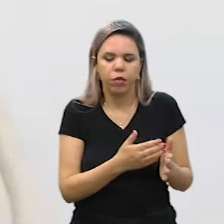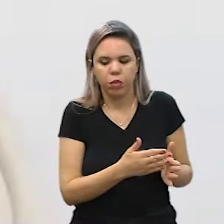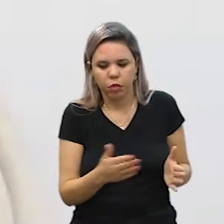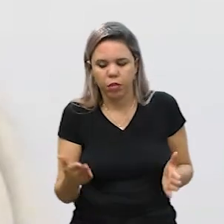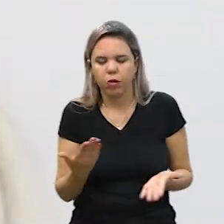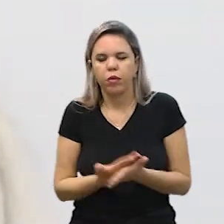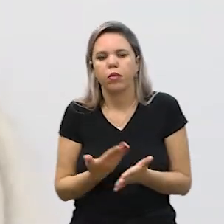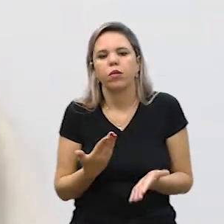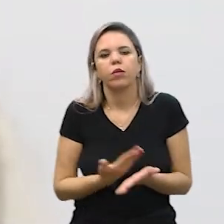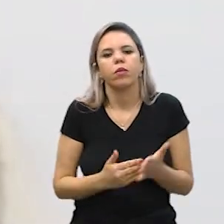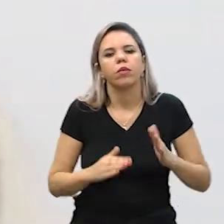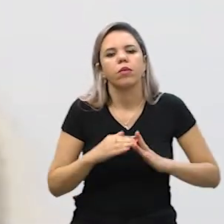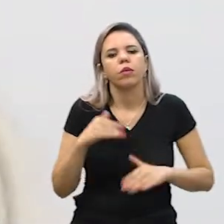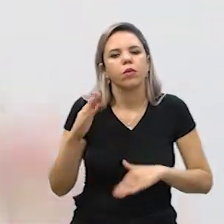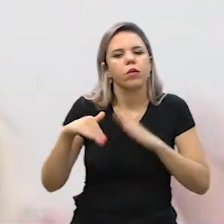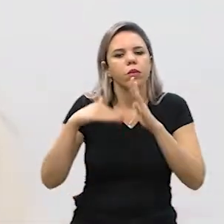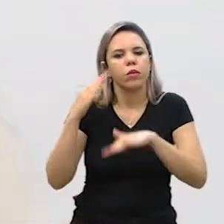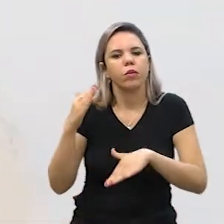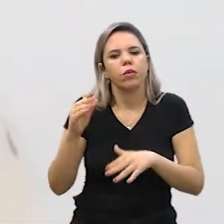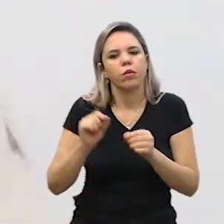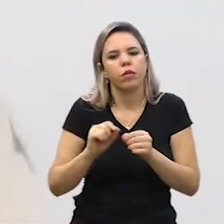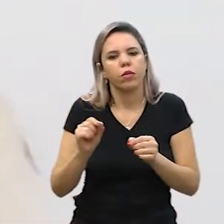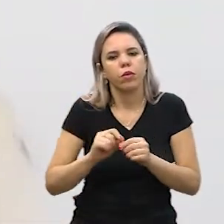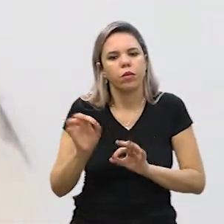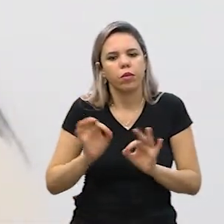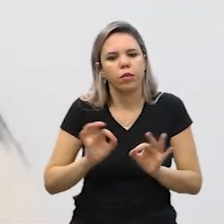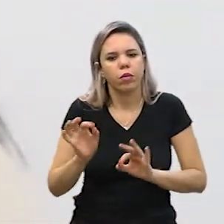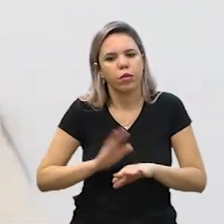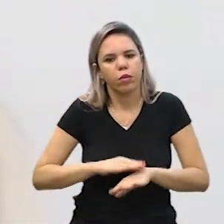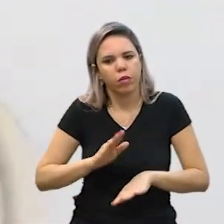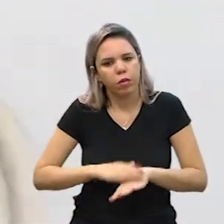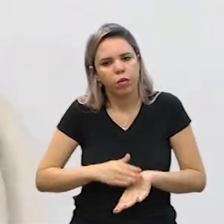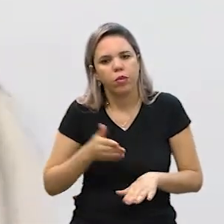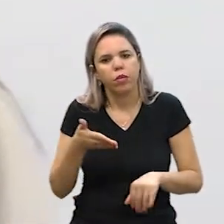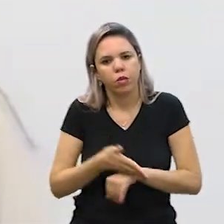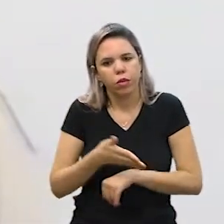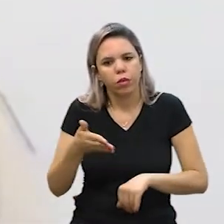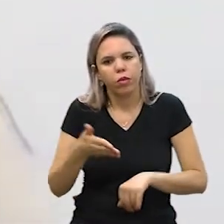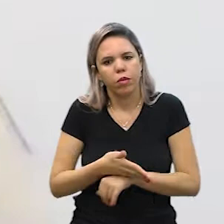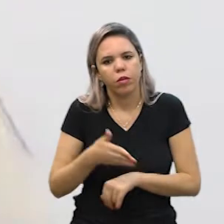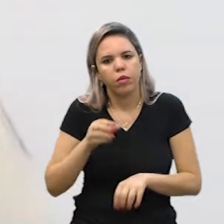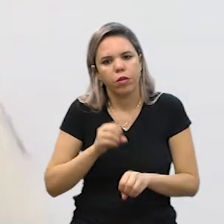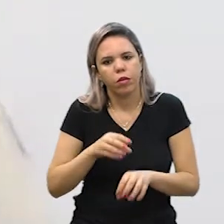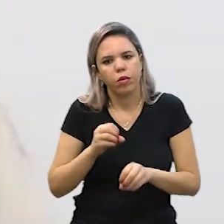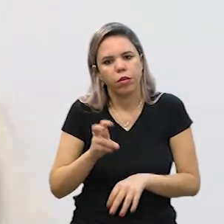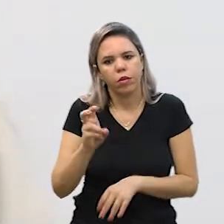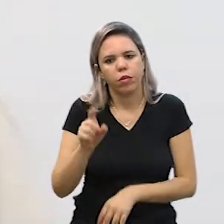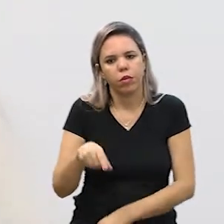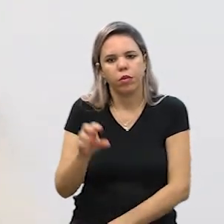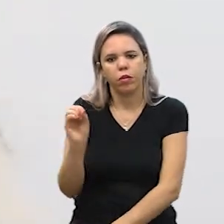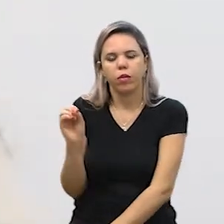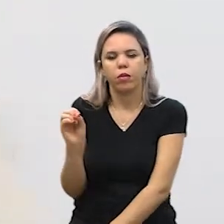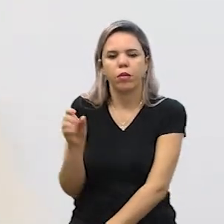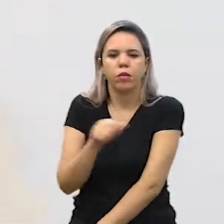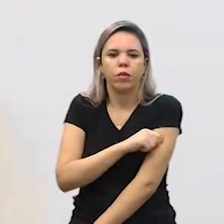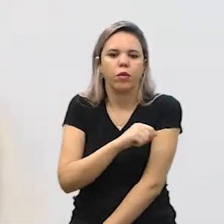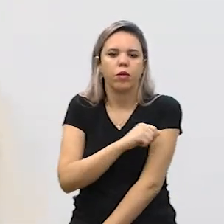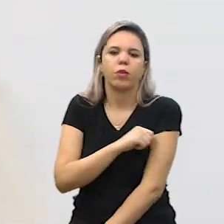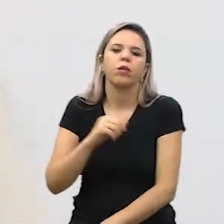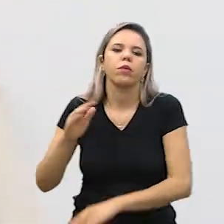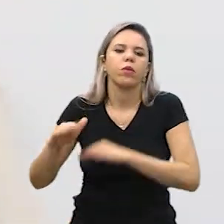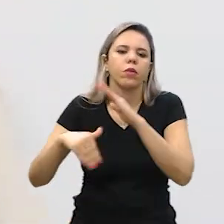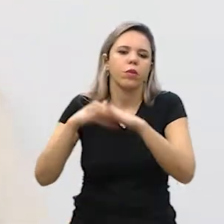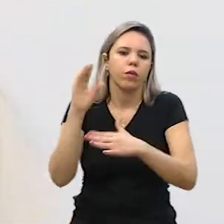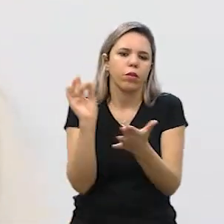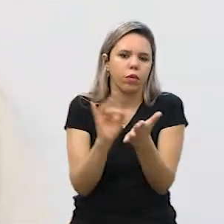letivo, esse desenvolvimento do fazer é algo que faz parte da educação 5.0. É o aluno se desenvolver